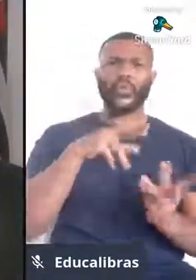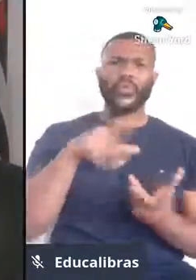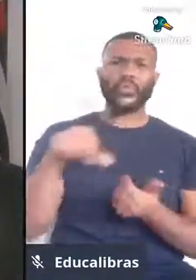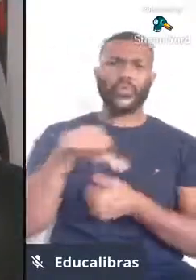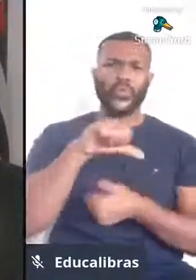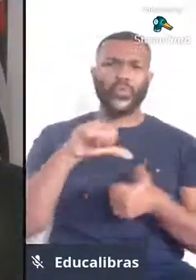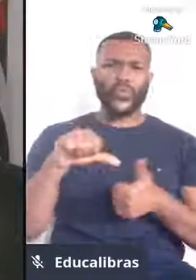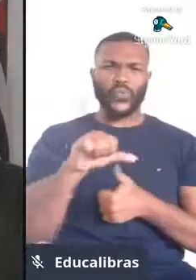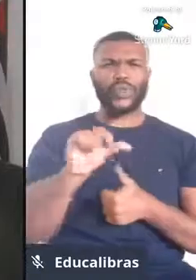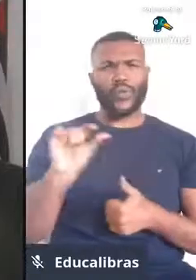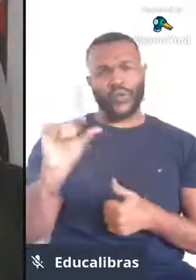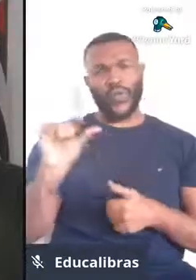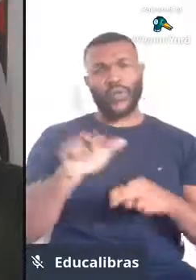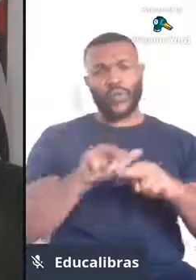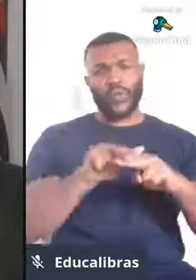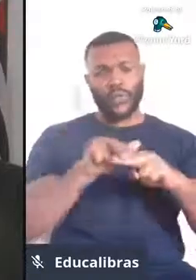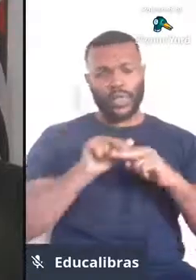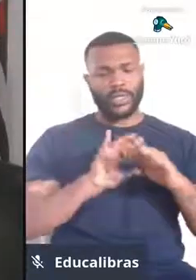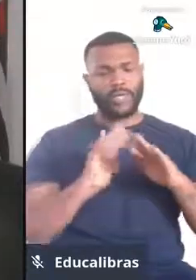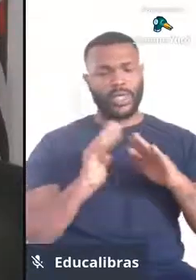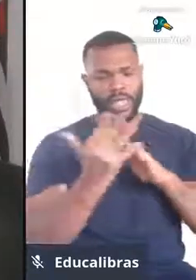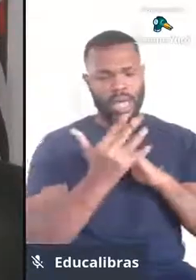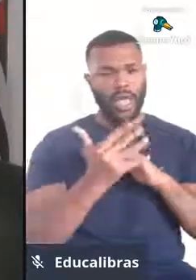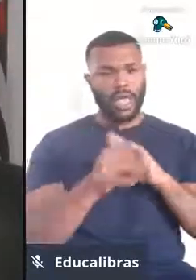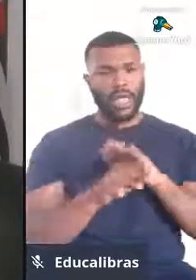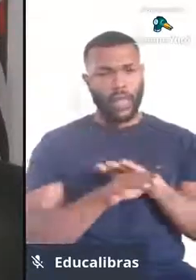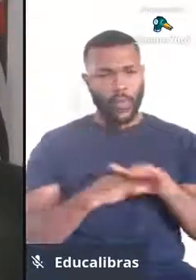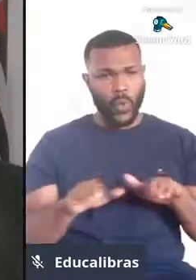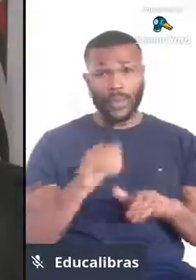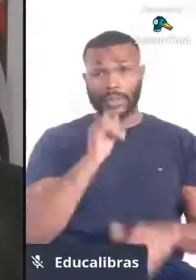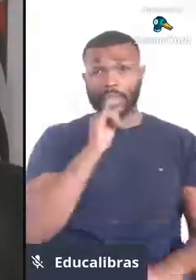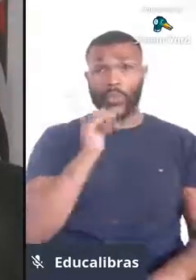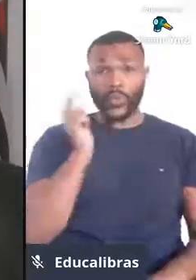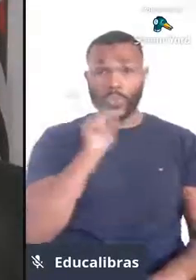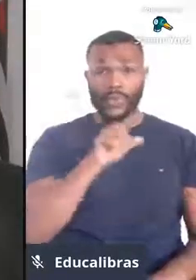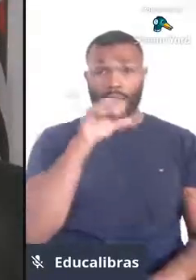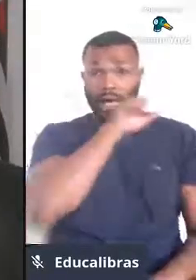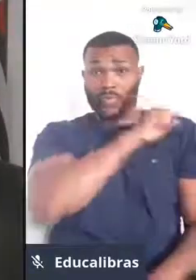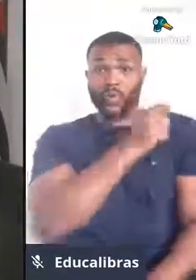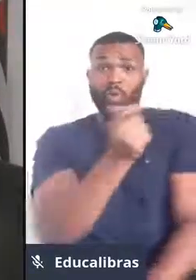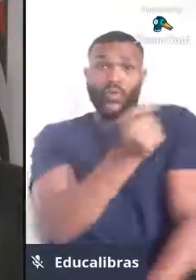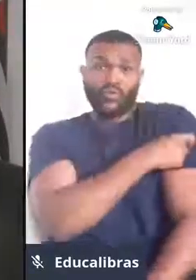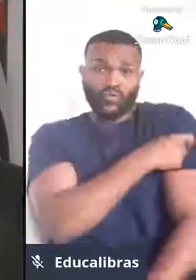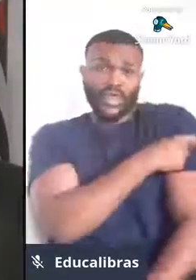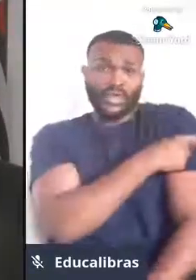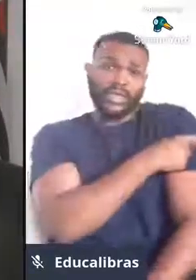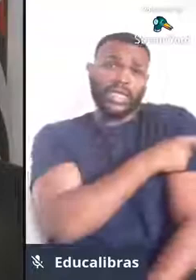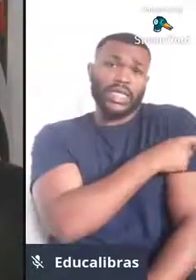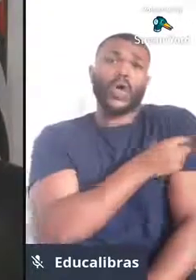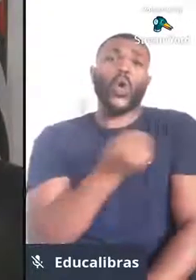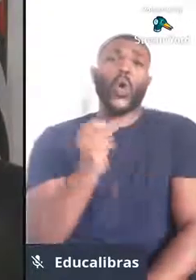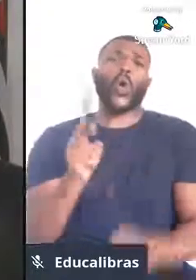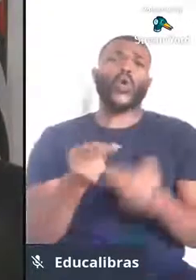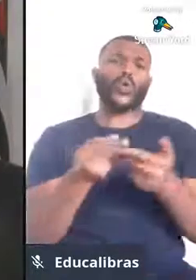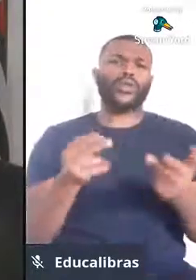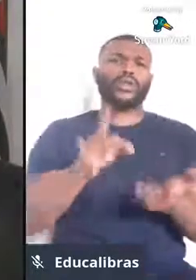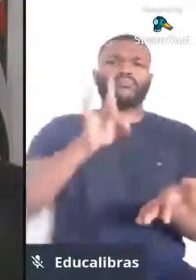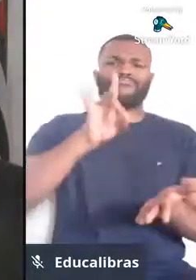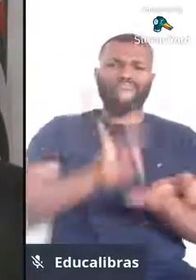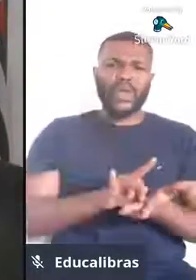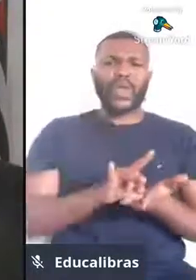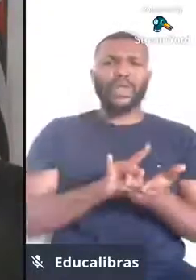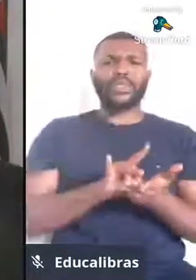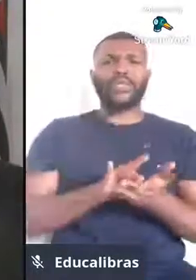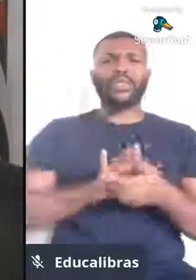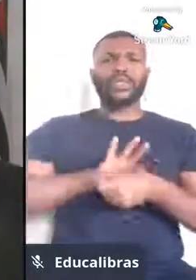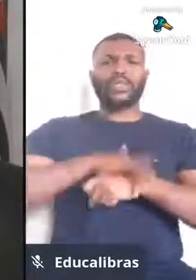após essa pandemia, a não ser que se consiga rápido uma vacina ou algo que, de fato, dê mais segurança